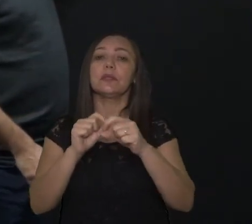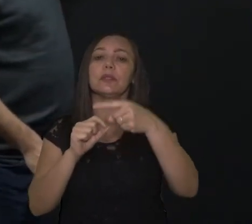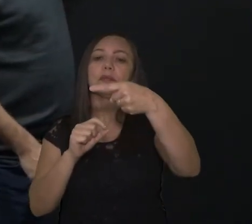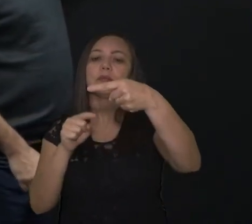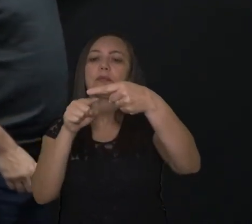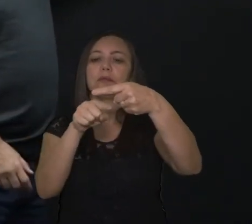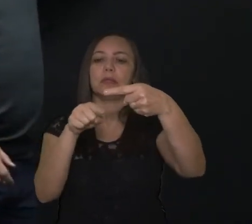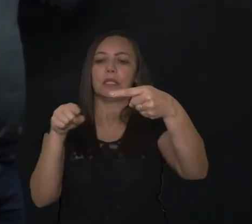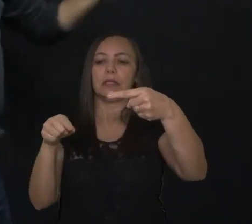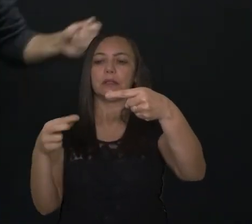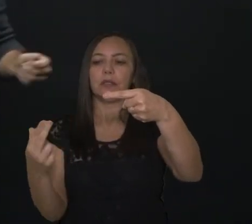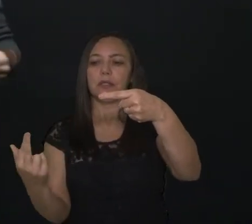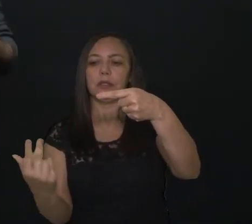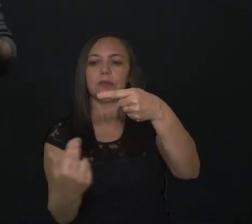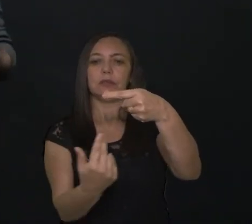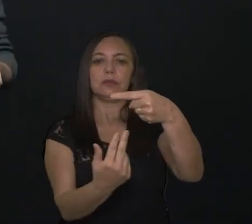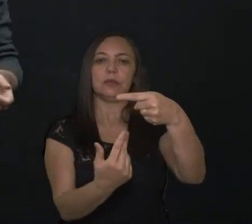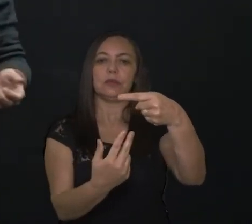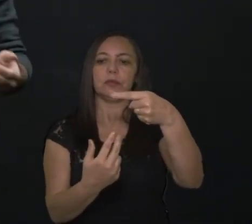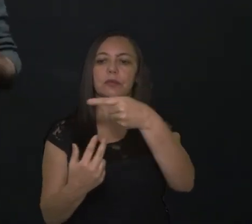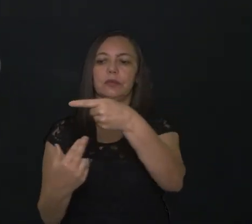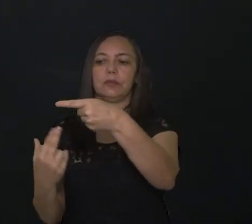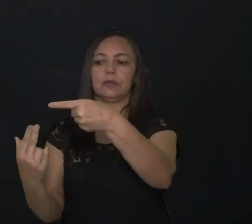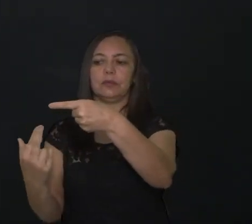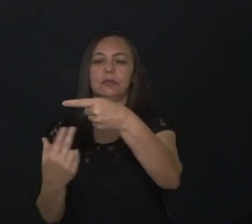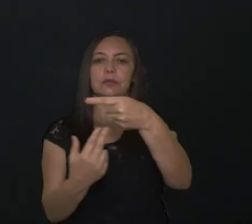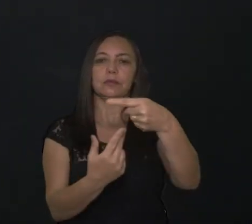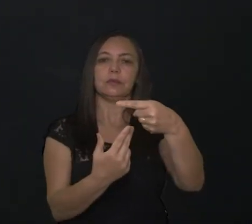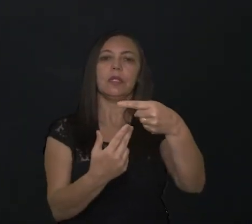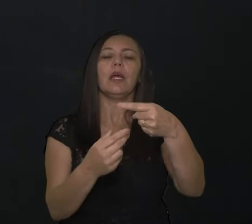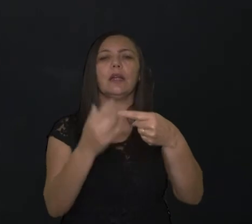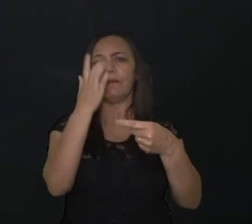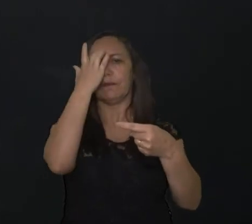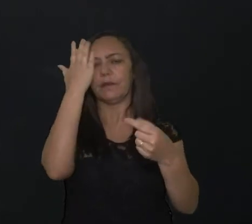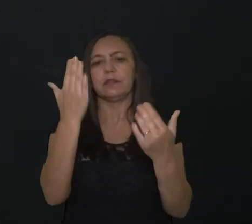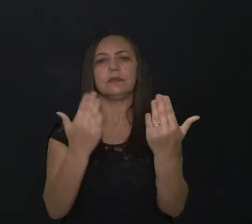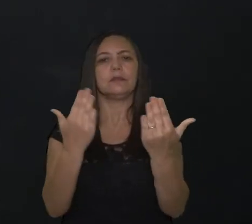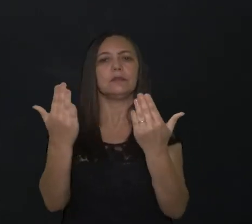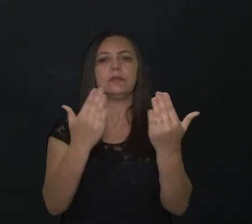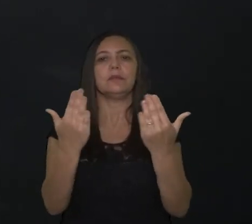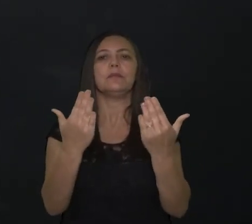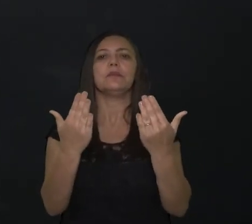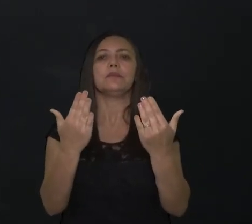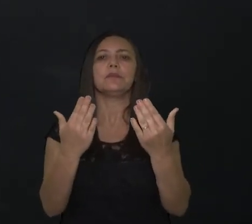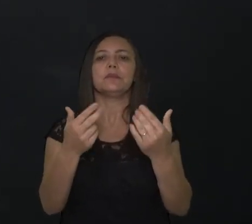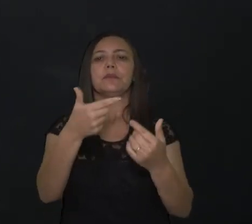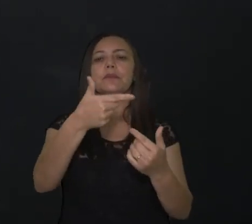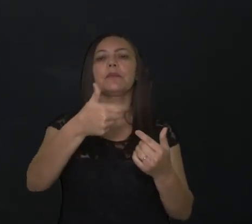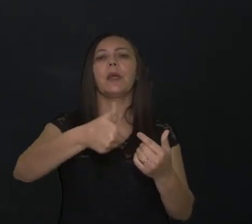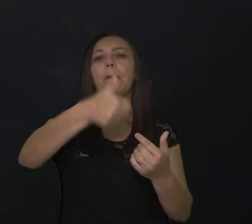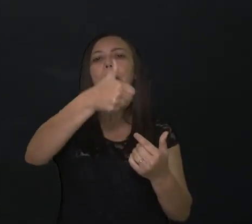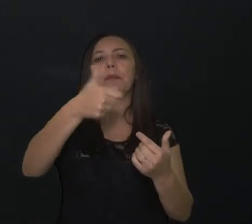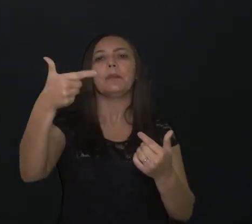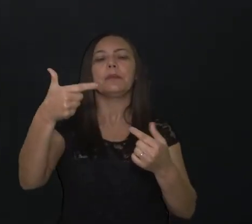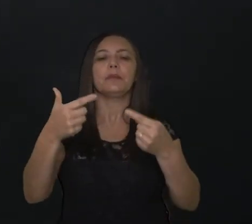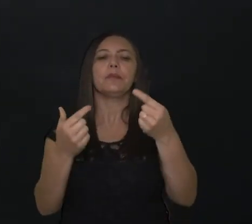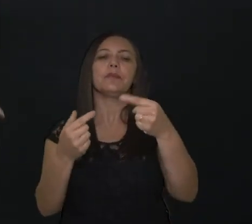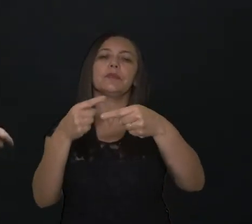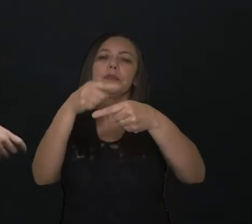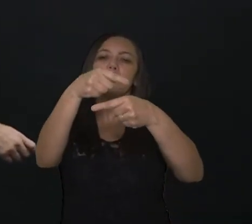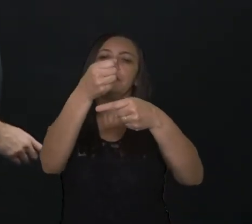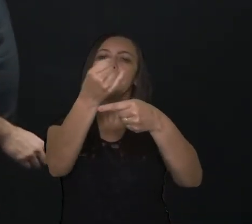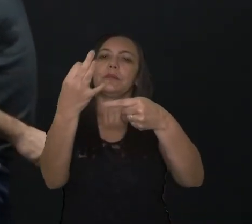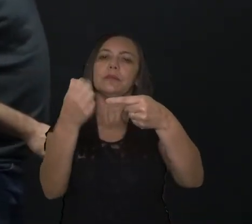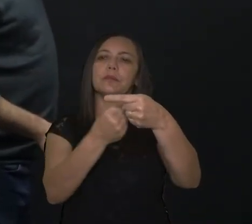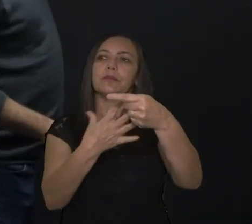agora denominadores iguais, com isso fica mais fácil de compararmos essas duas frações. E aí, moçada, olha